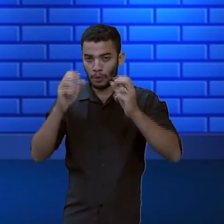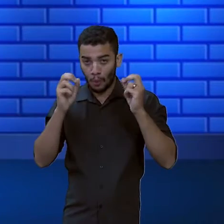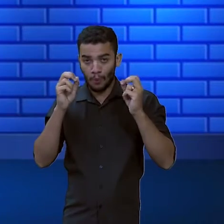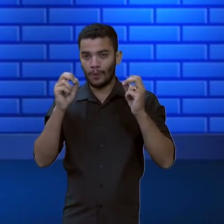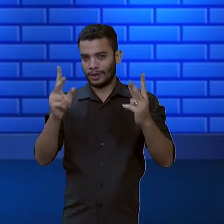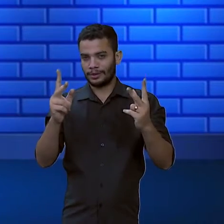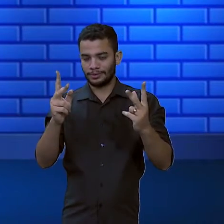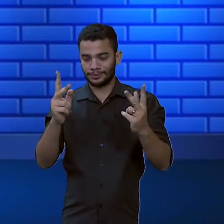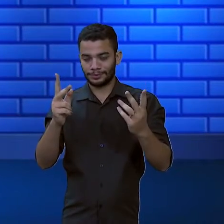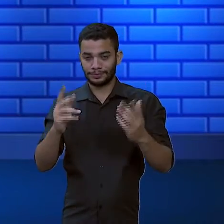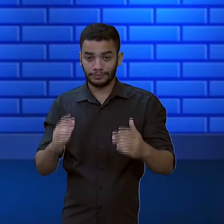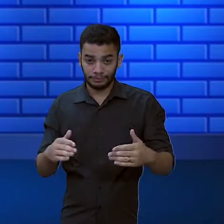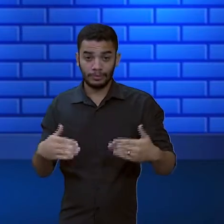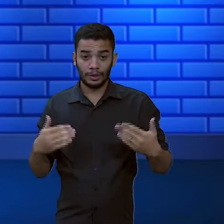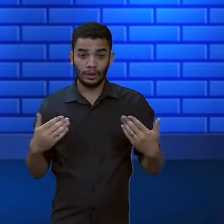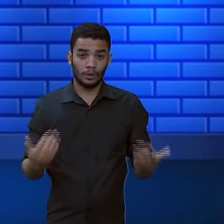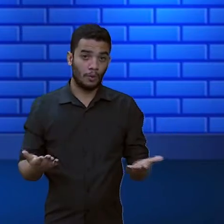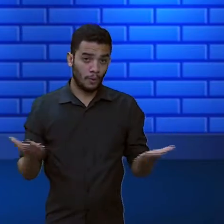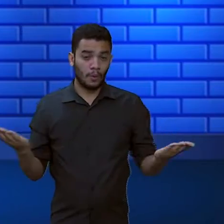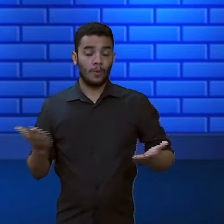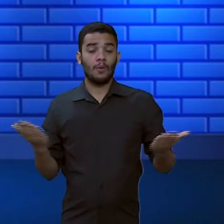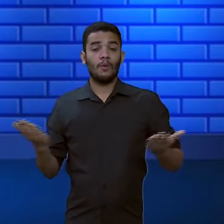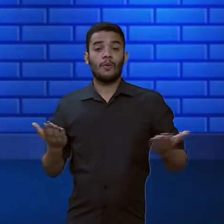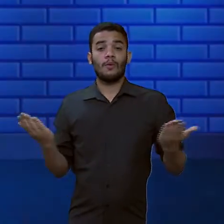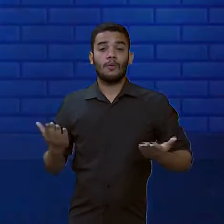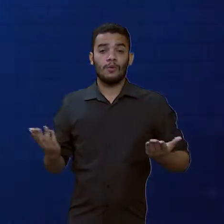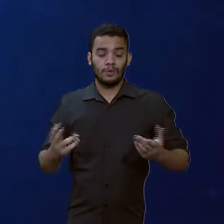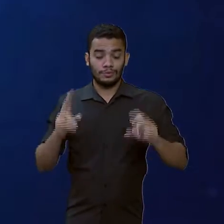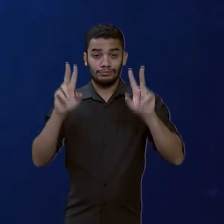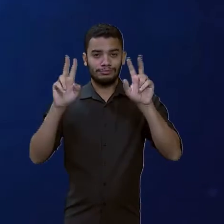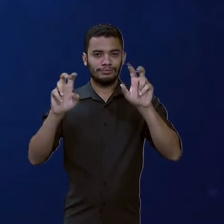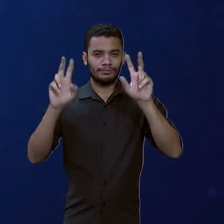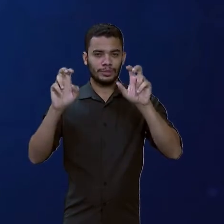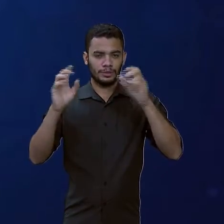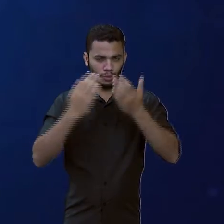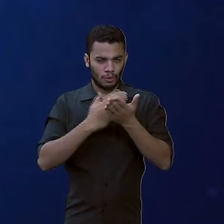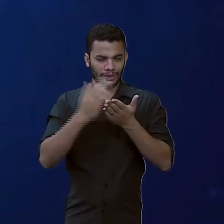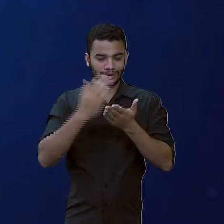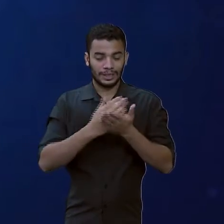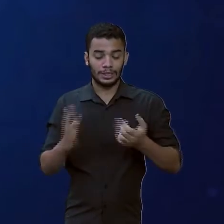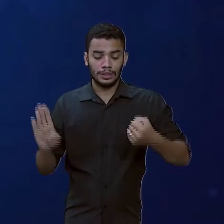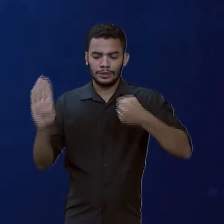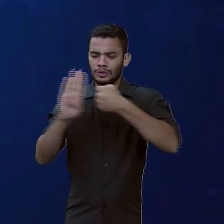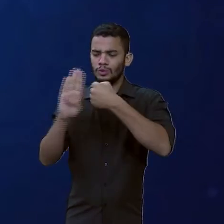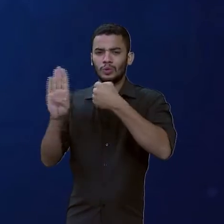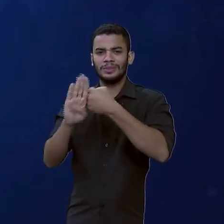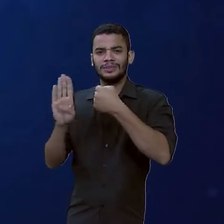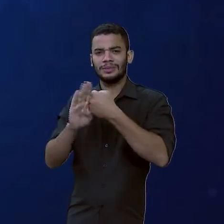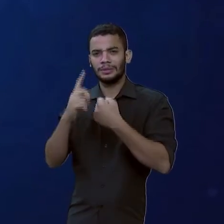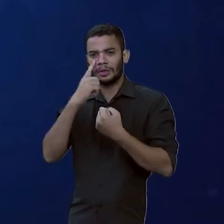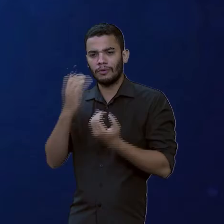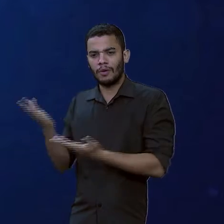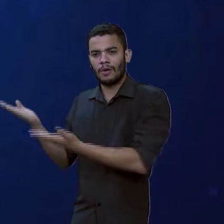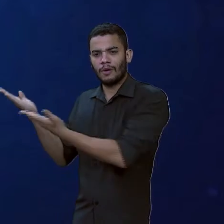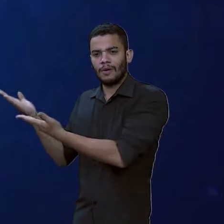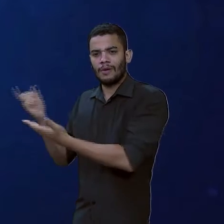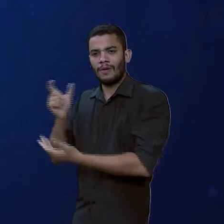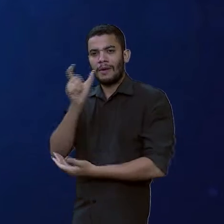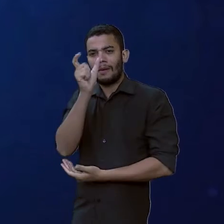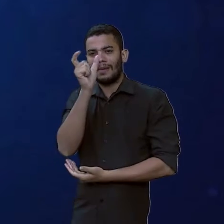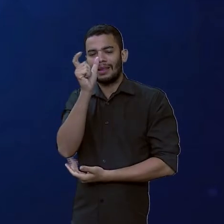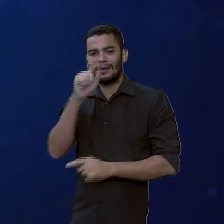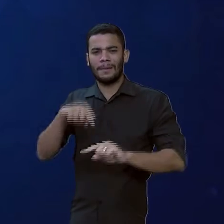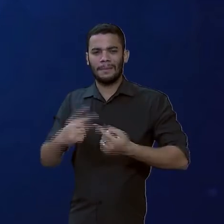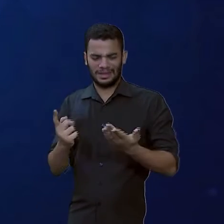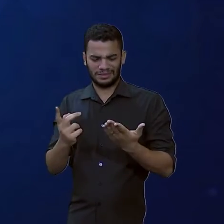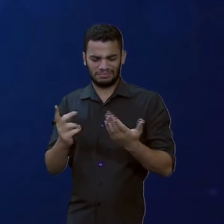aprendizado. Assim, iniciaremos com os substantivos. Mas o que é substantivo? Substantivo é